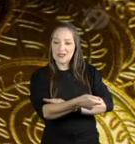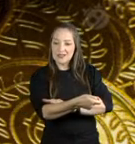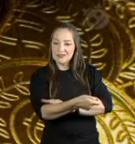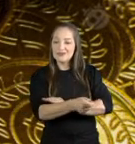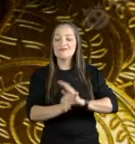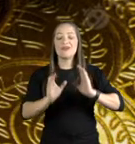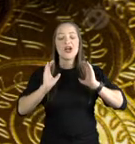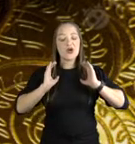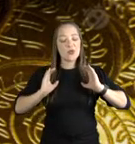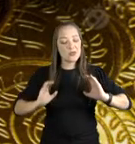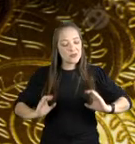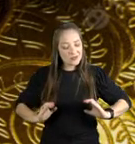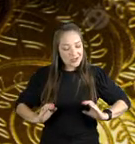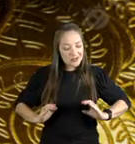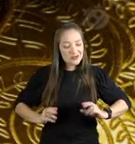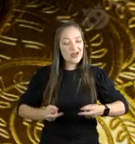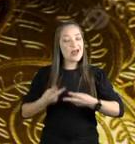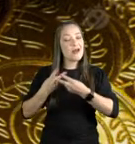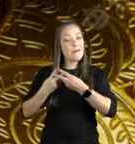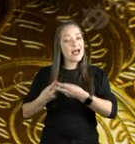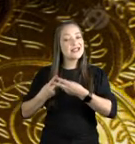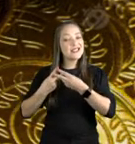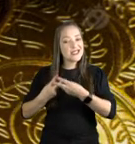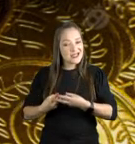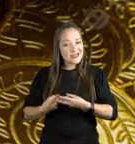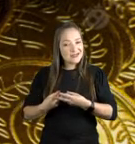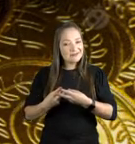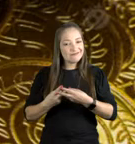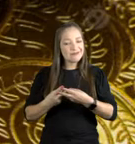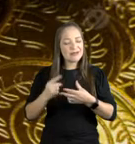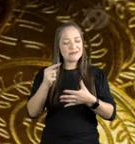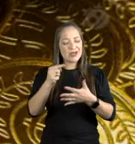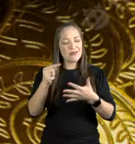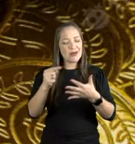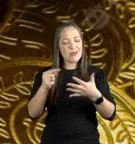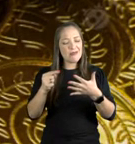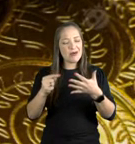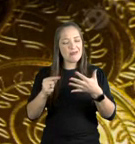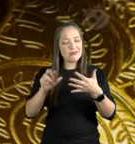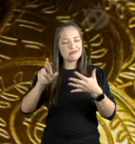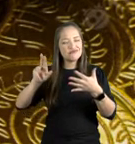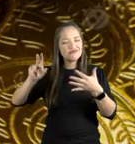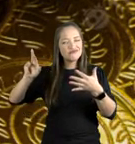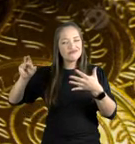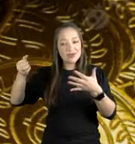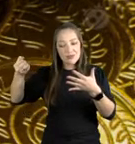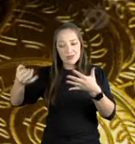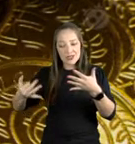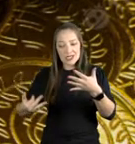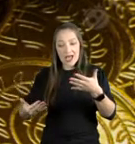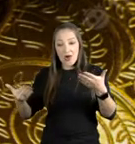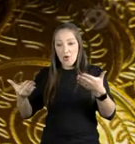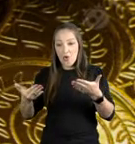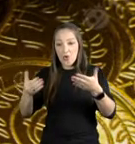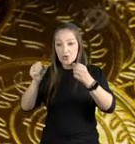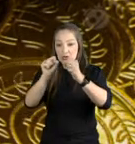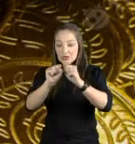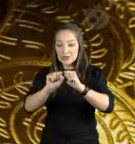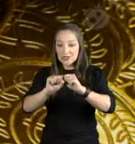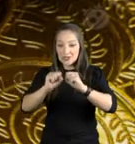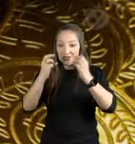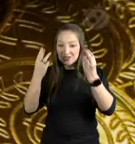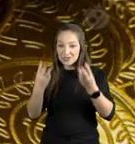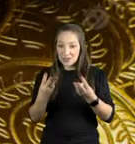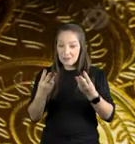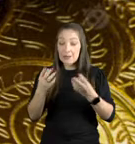que foi paciência, que foi muitas coisas que serão faladas nesse workshop. E a ideia dele, desse workshop,